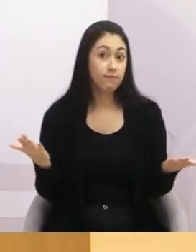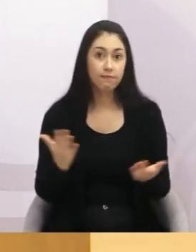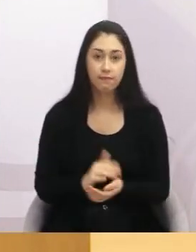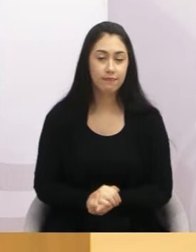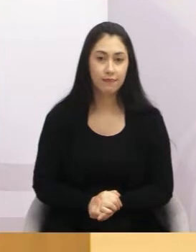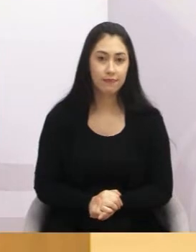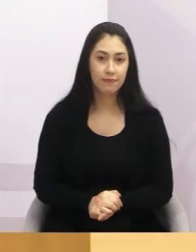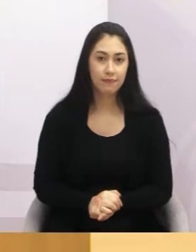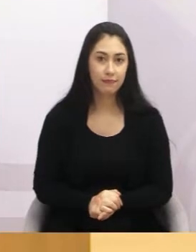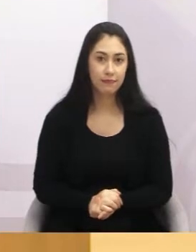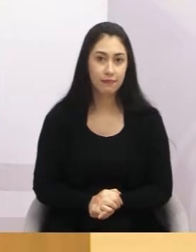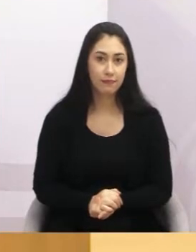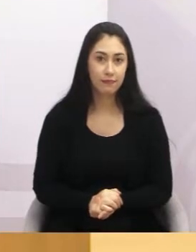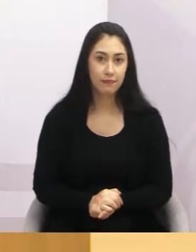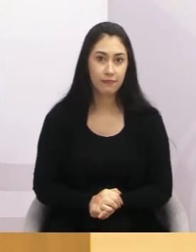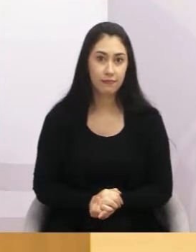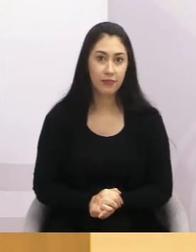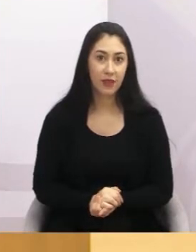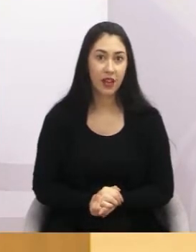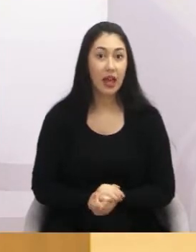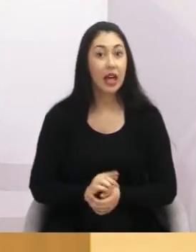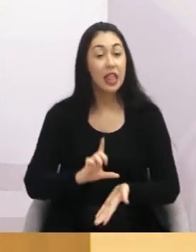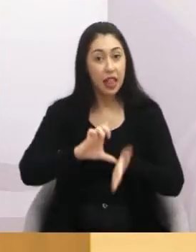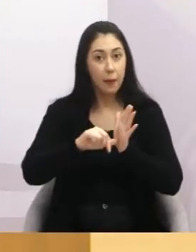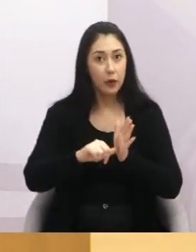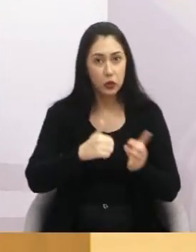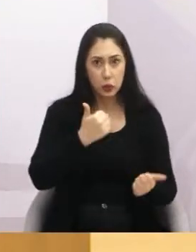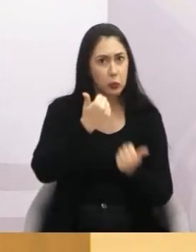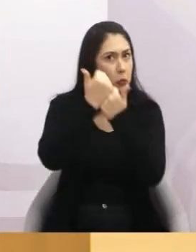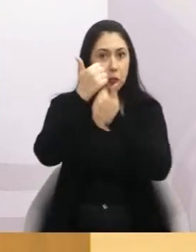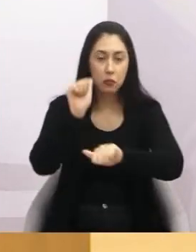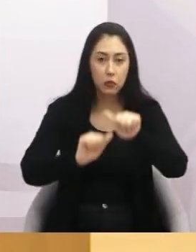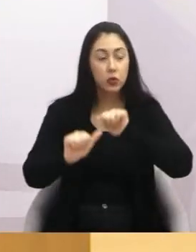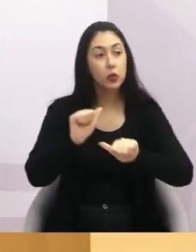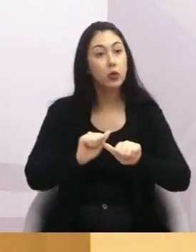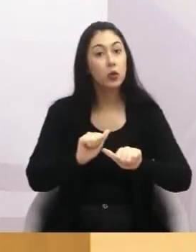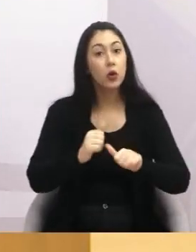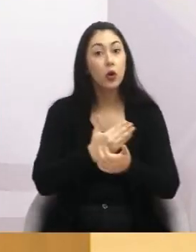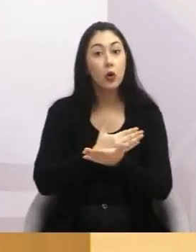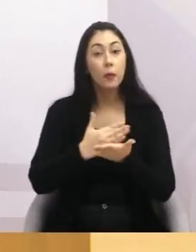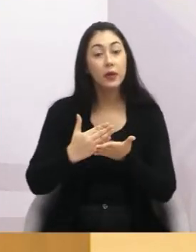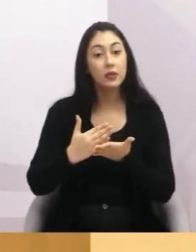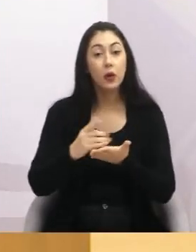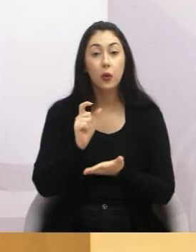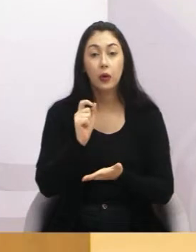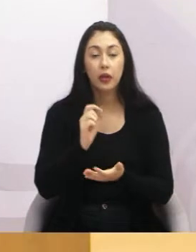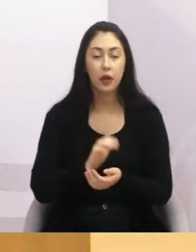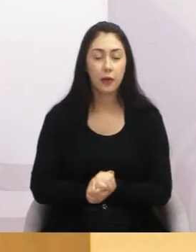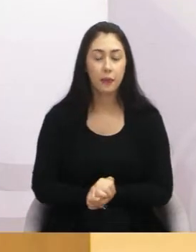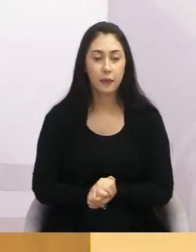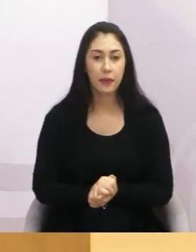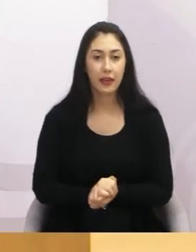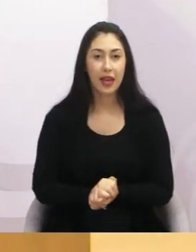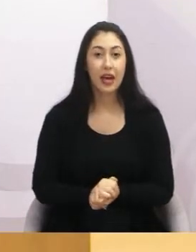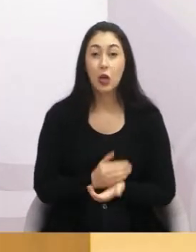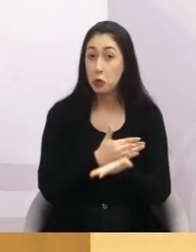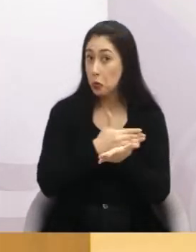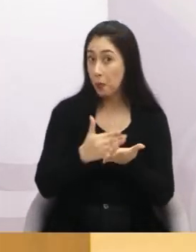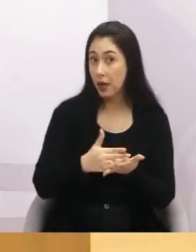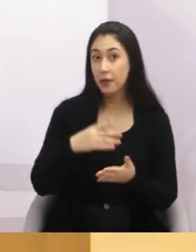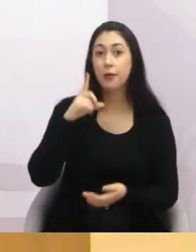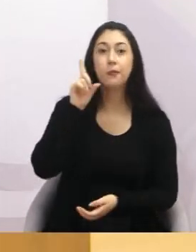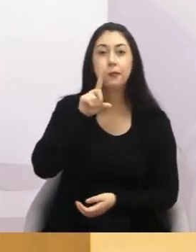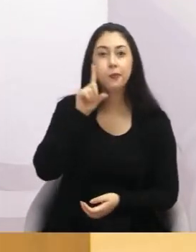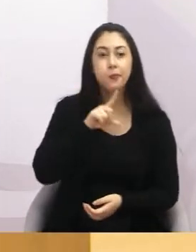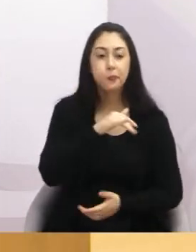quando deixou a presidência da República, estava lá os Estados Unidos em primeiro lugar em número de óbitos.